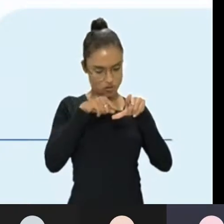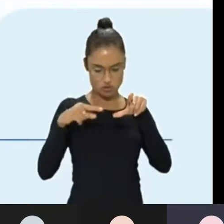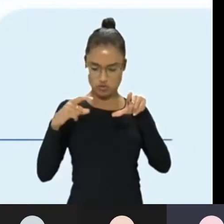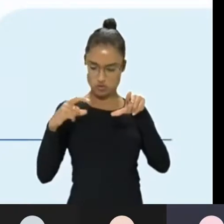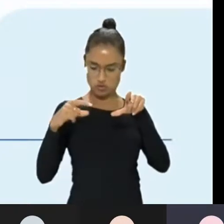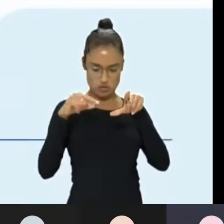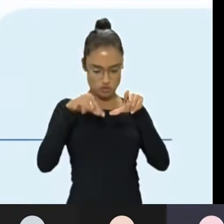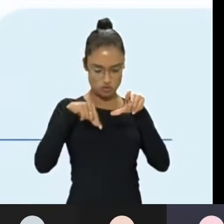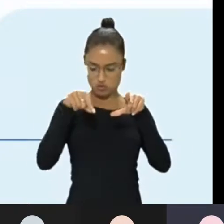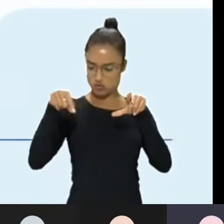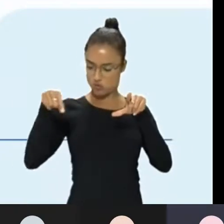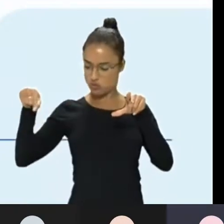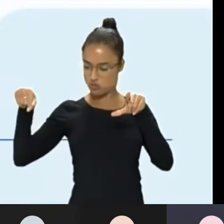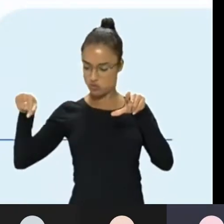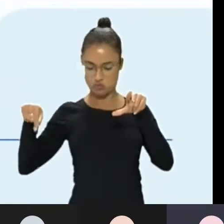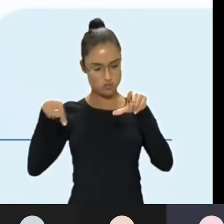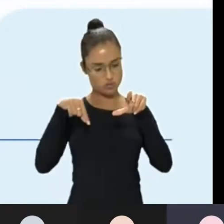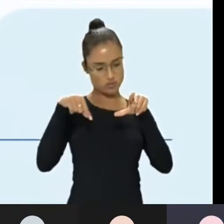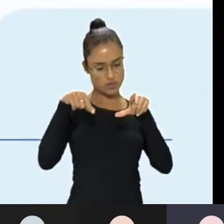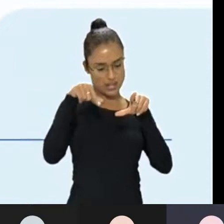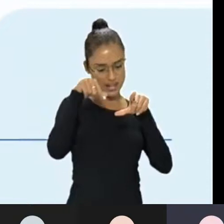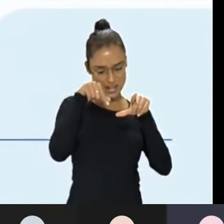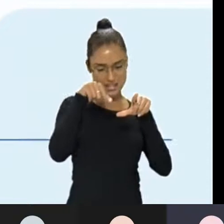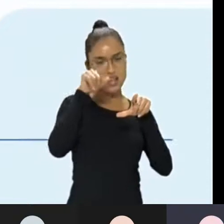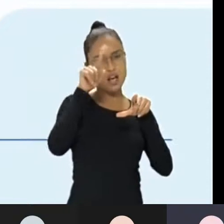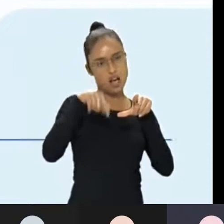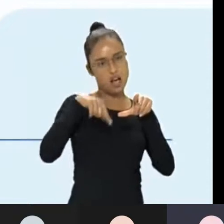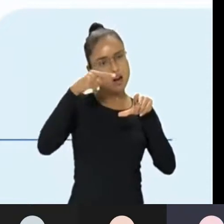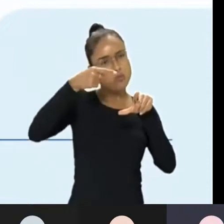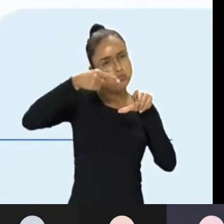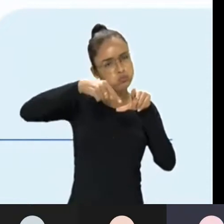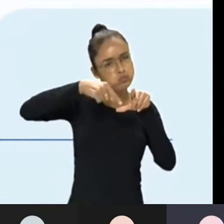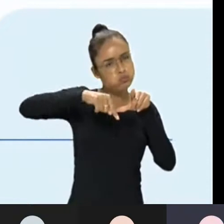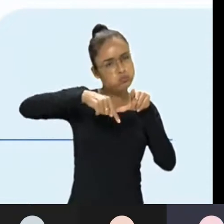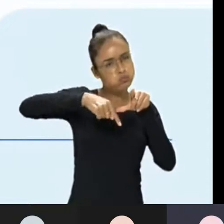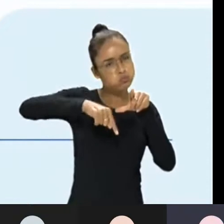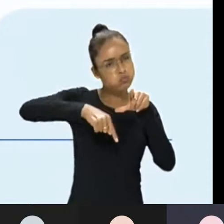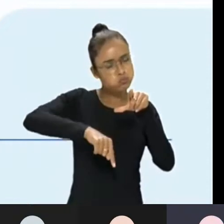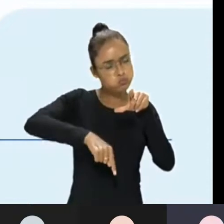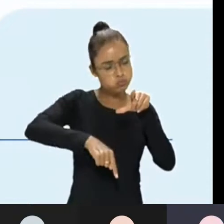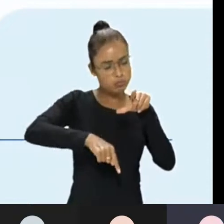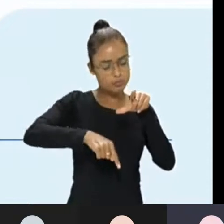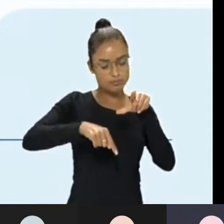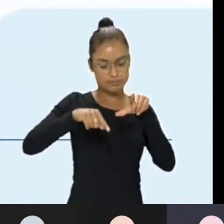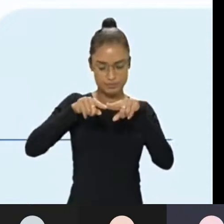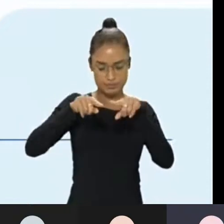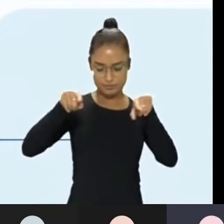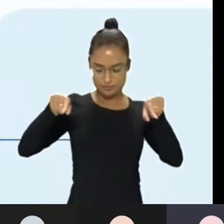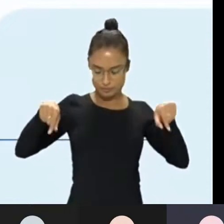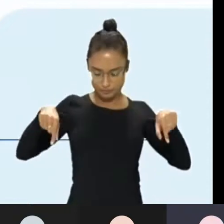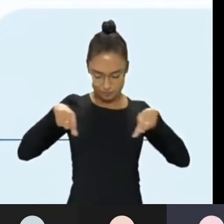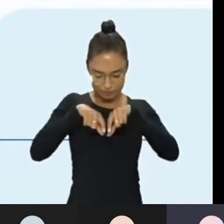vou expressar aqui. Isso compreende a vista, aliás, a vista